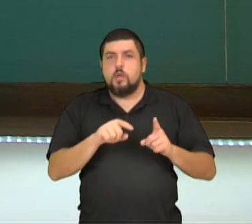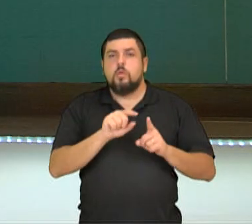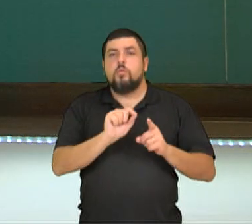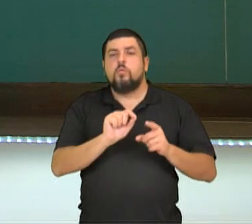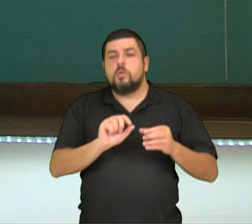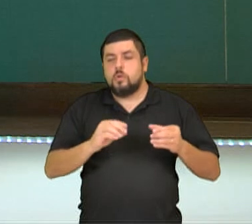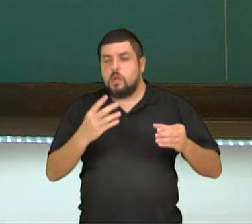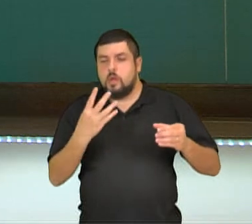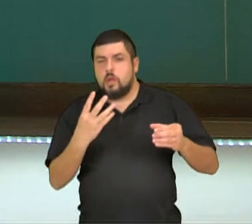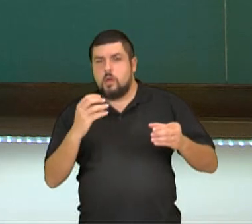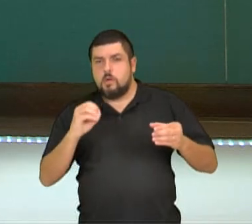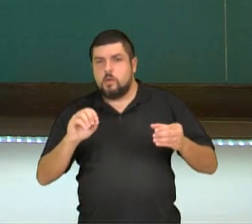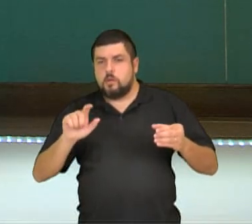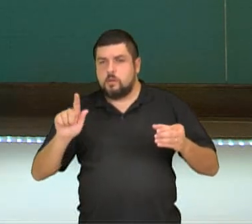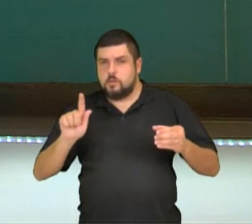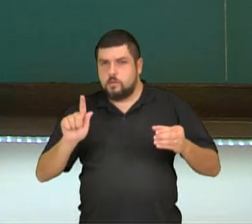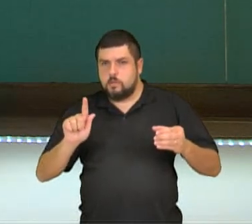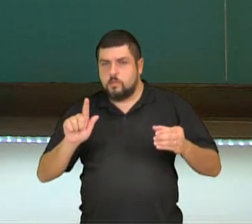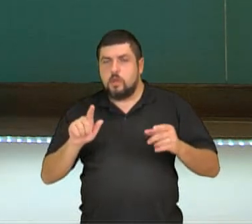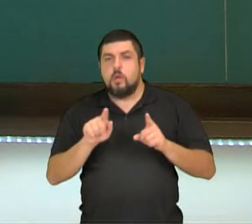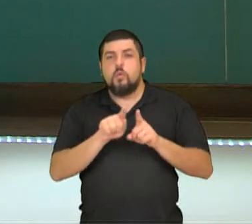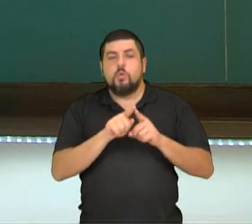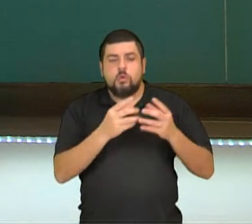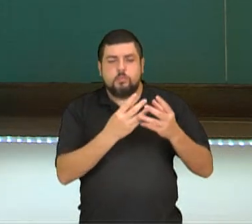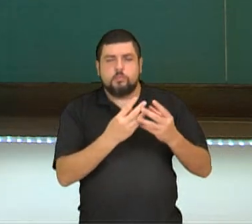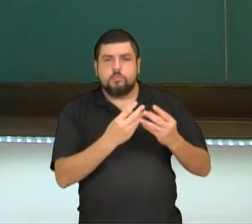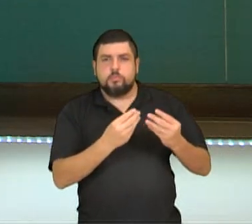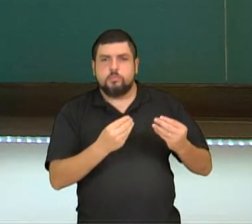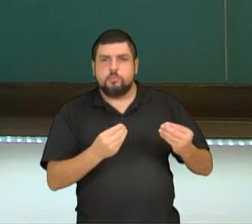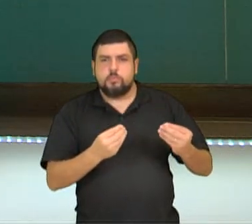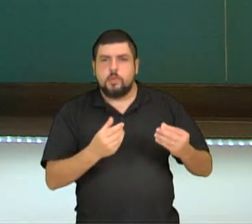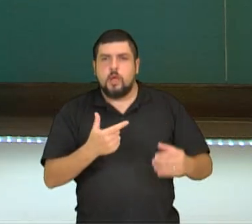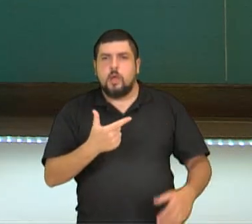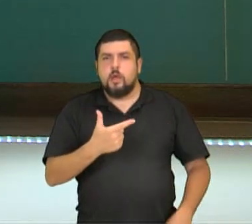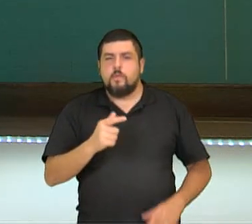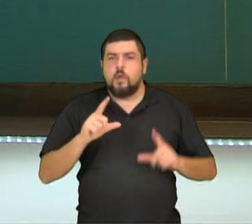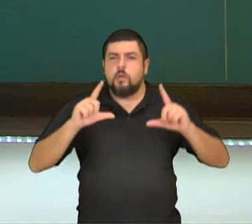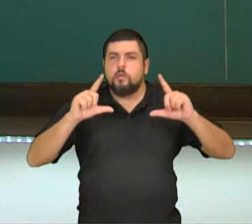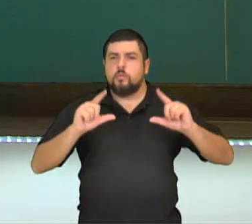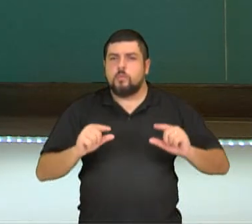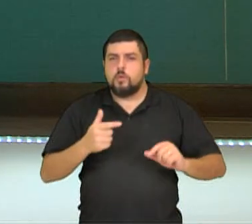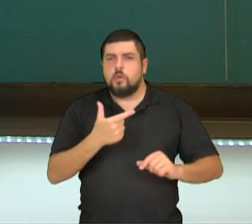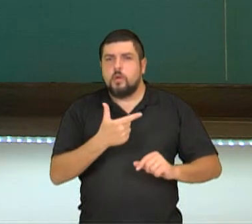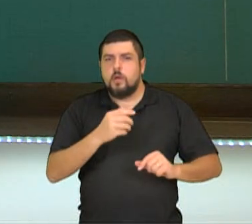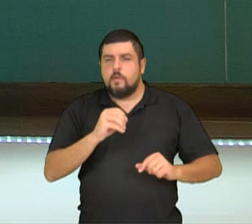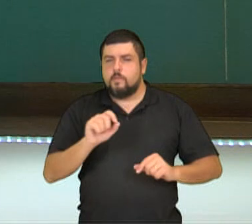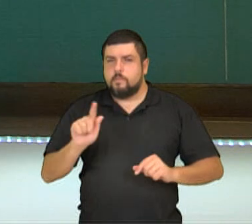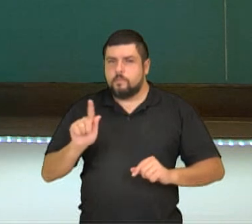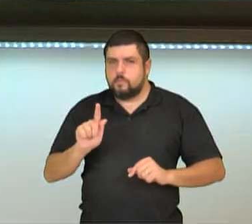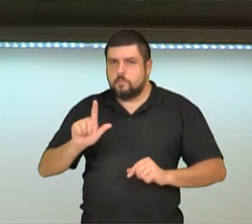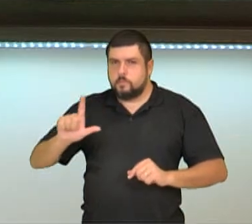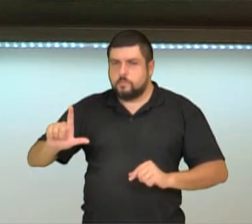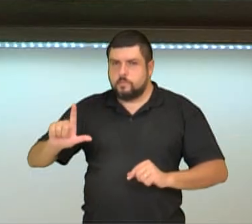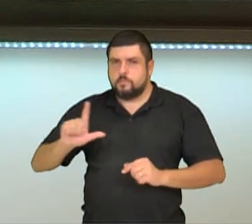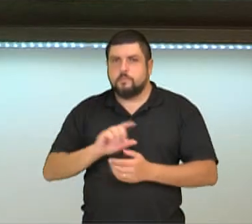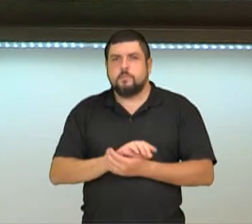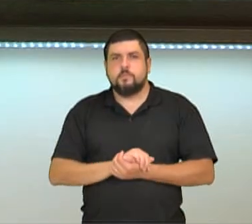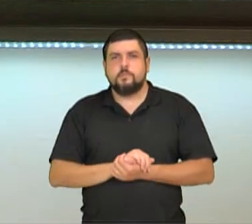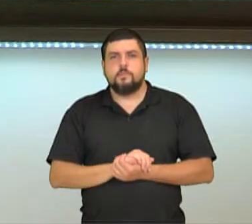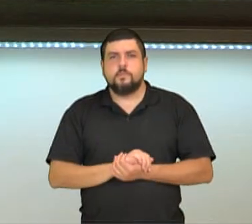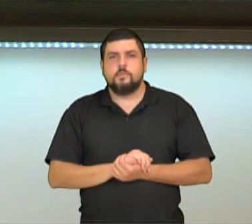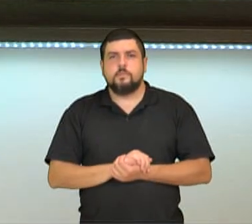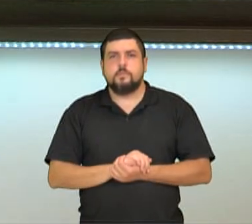por litro para ter a solução diluída de 20 gramas por litro que ele precisa conforme enunciado, certo?